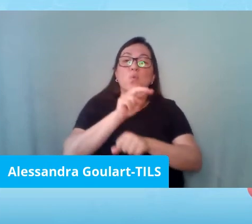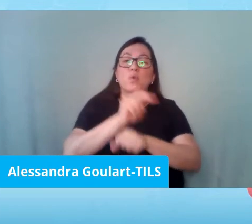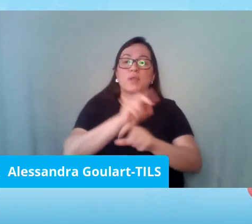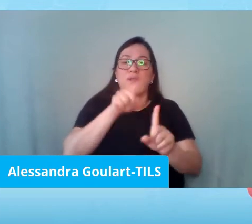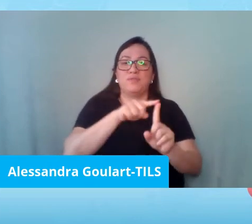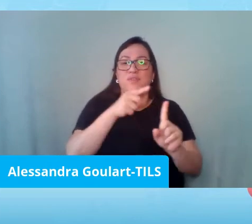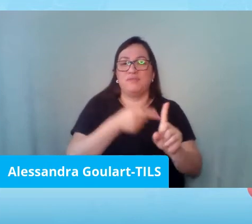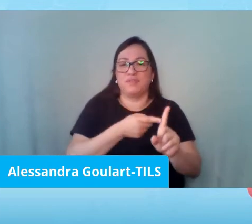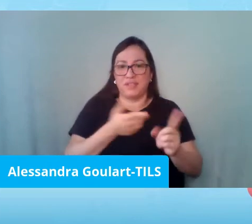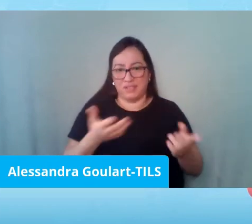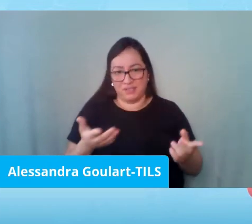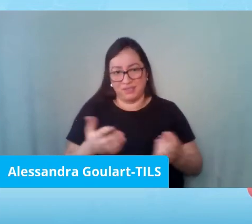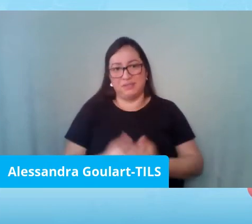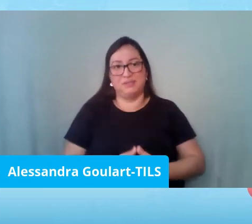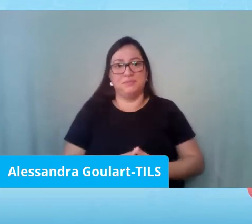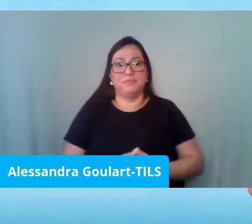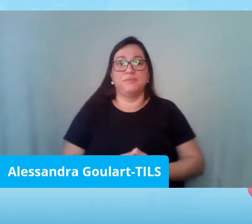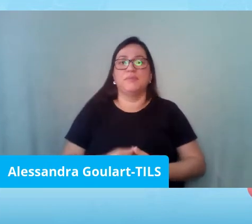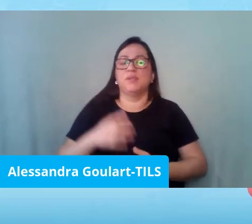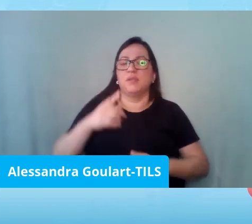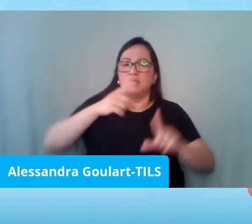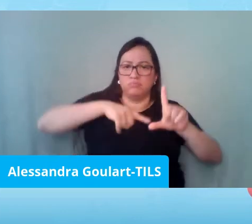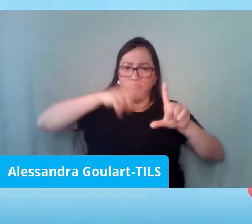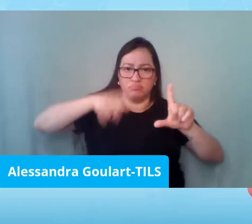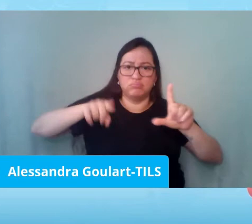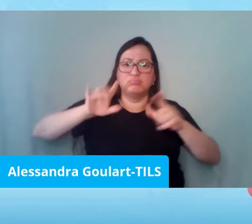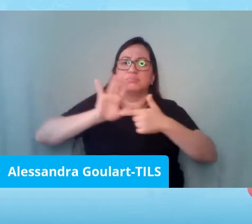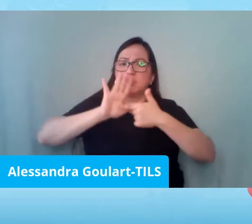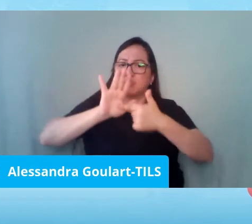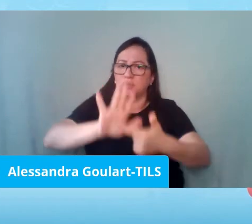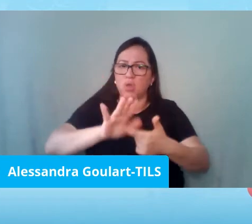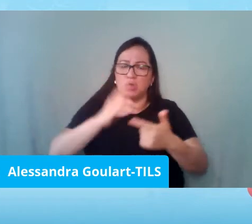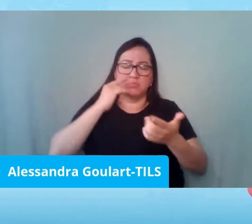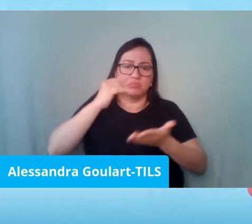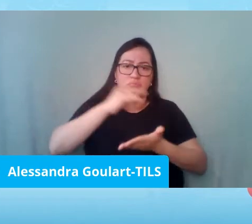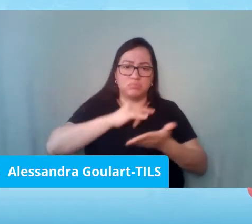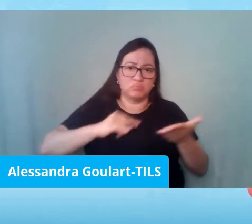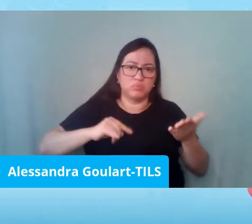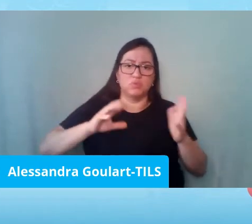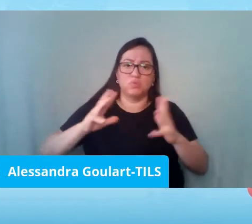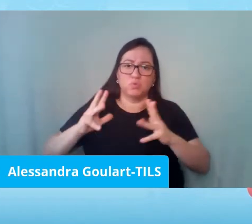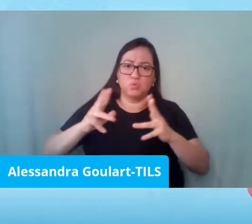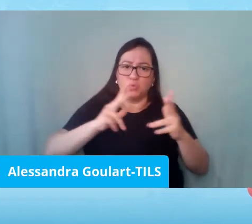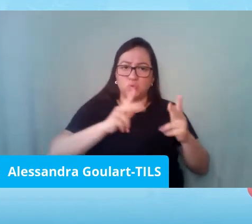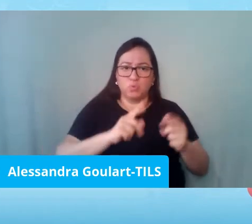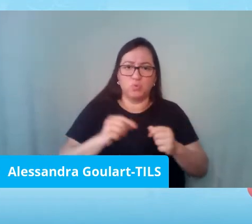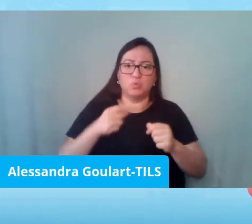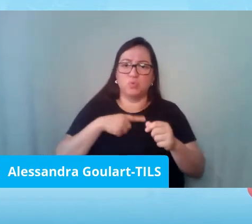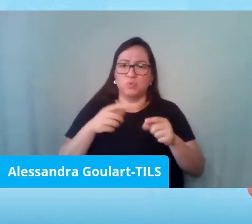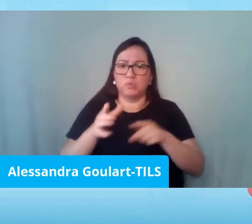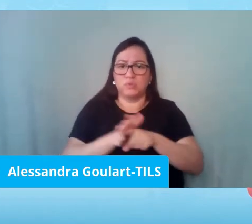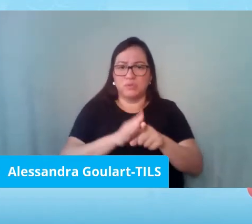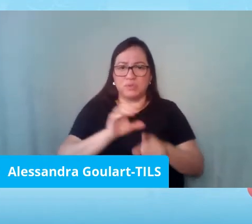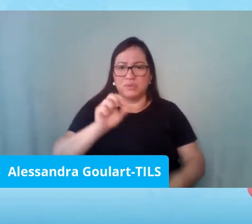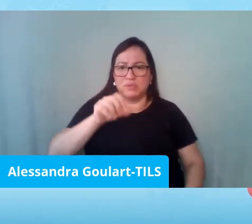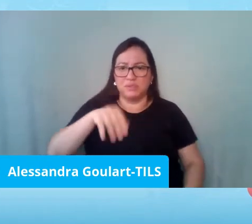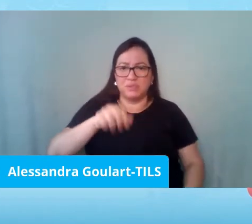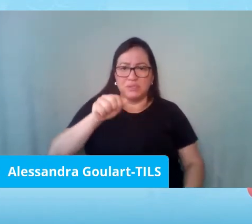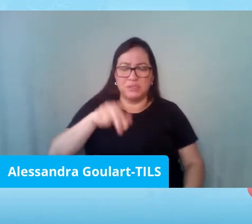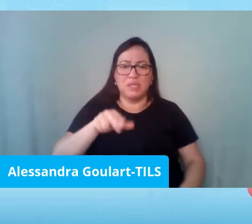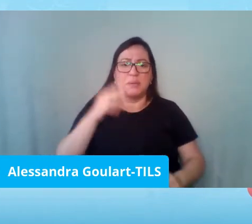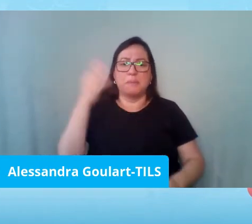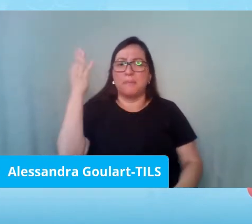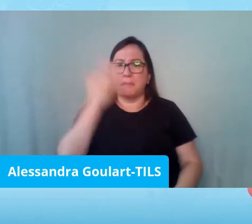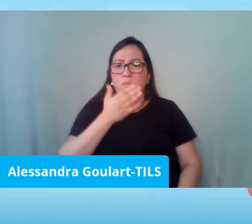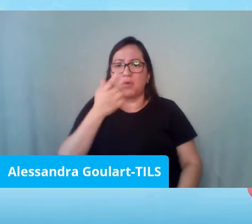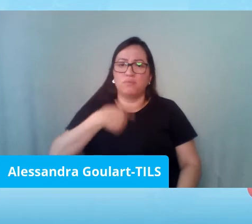Os dados mostram para a gente, as fichas de notificação do CINAM, né, de sífilis em gestante congênita, mostram para a